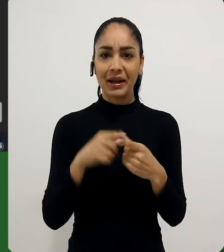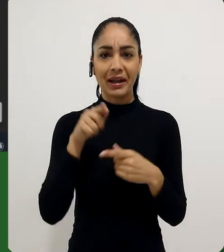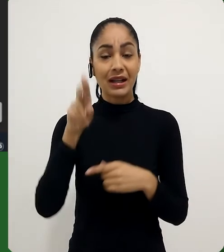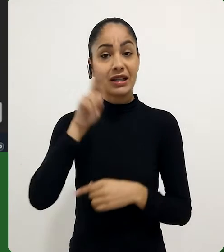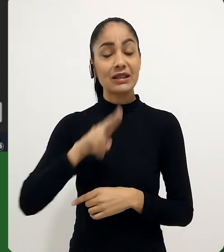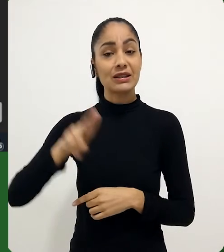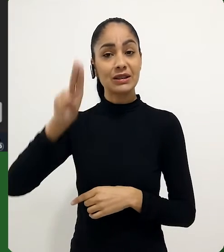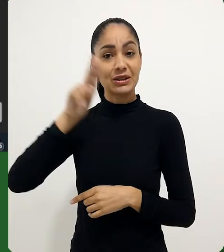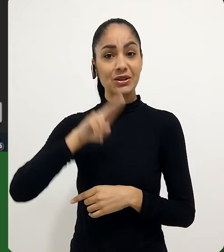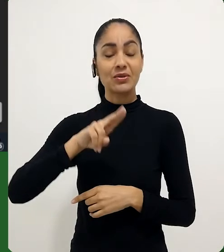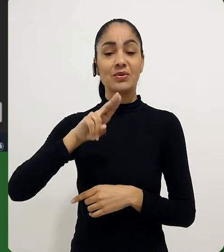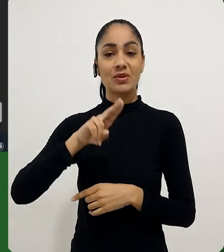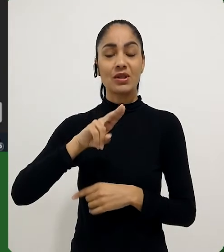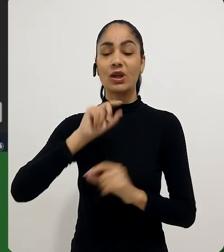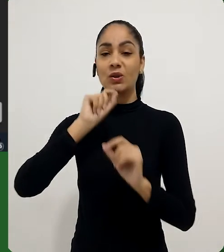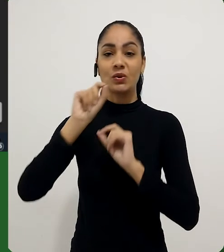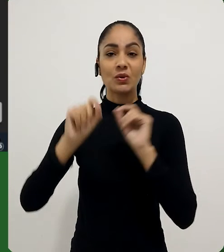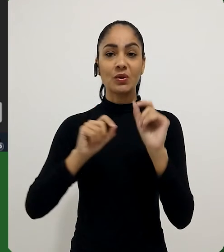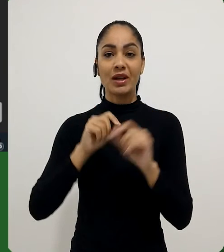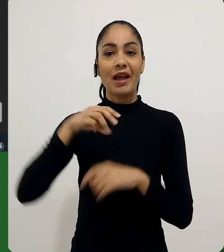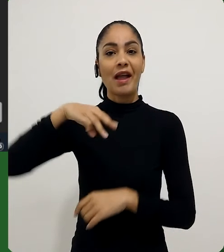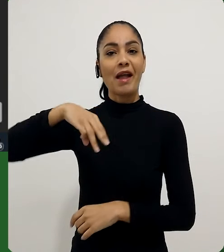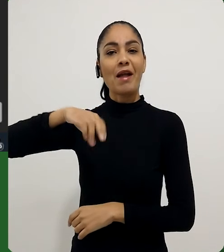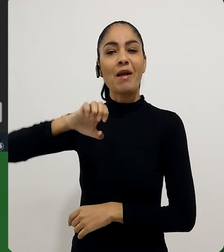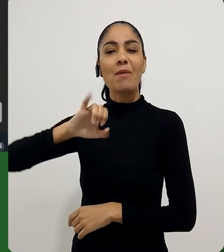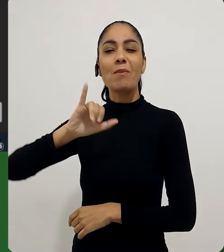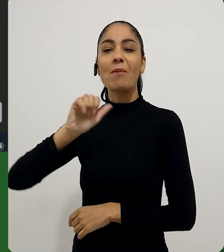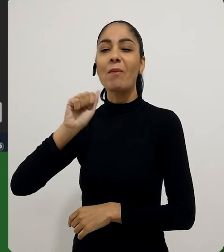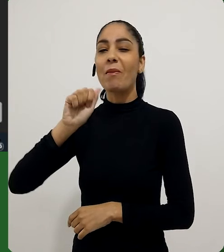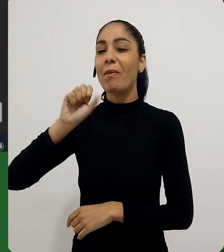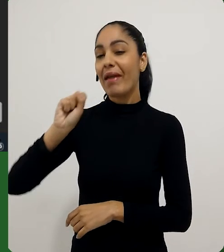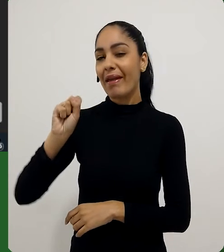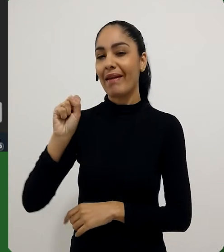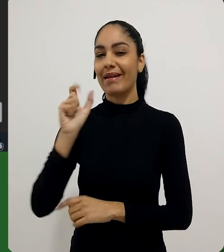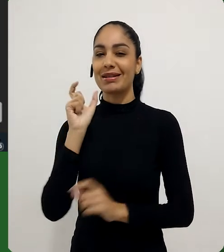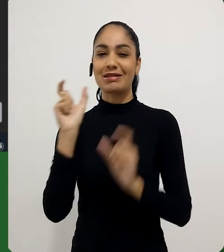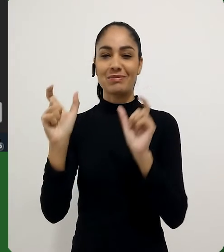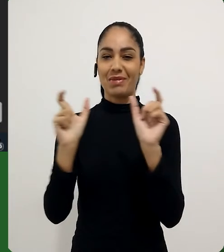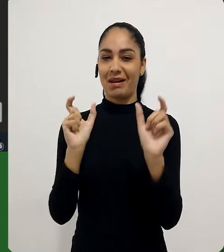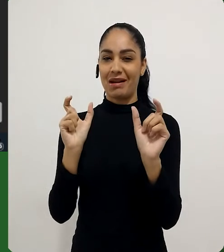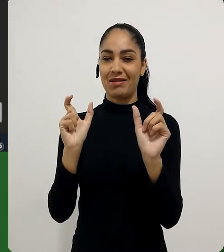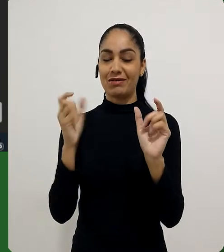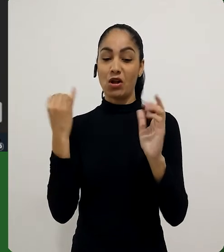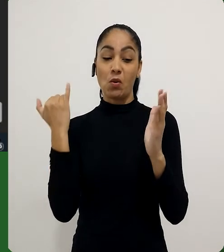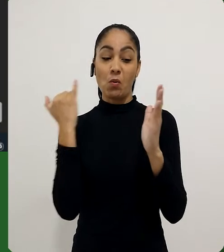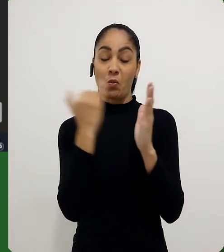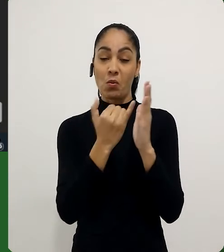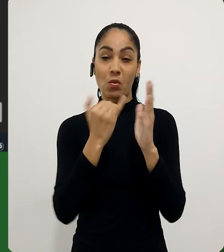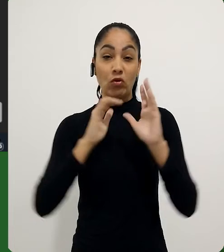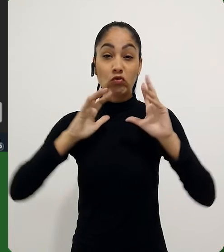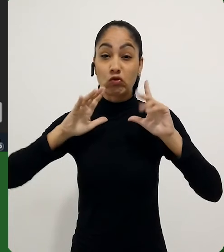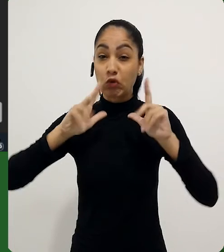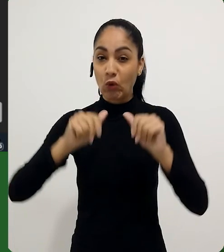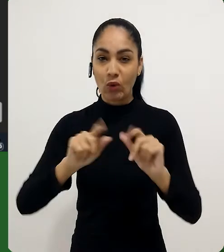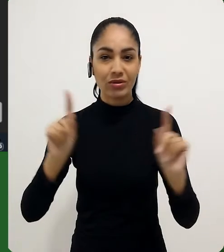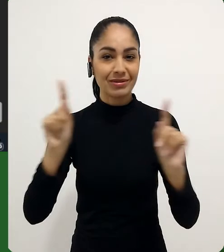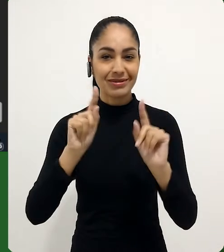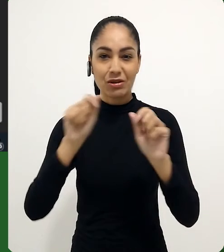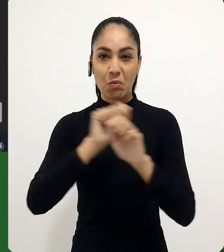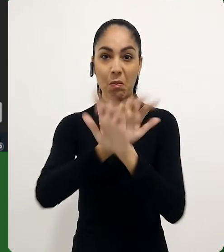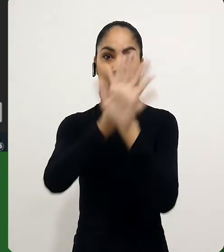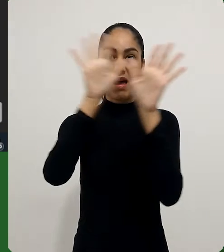entendendo. Por que está acontecendo isso, né? E elas estão utilizando meia, como se diz, né? Meias palavras. Elas não colocam todas